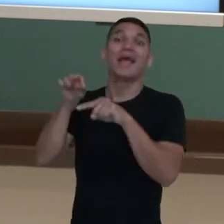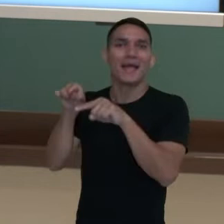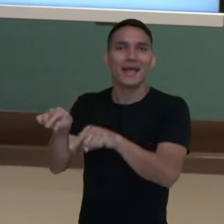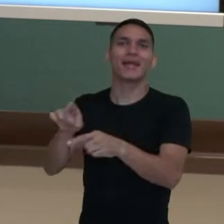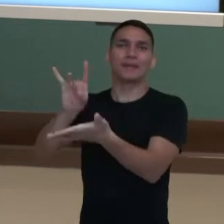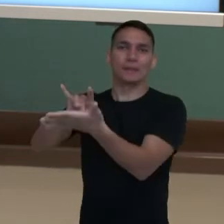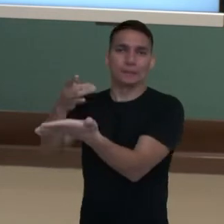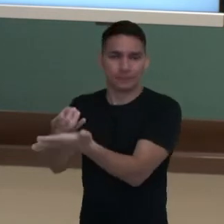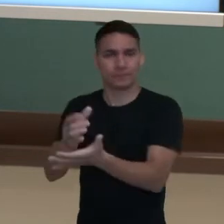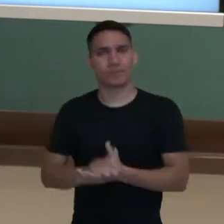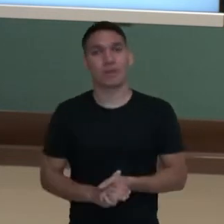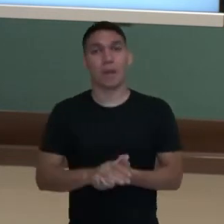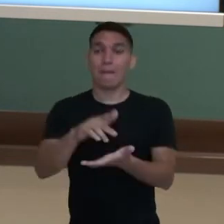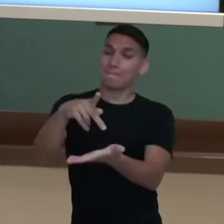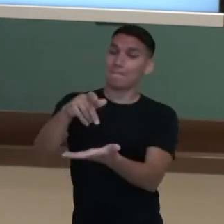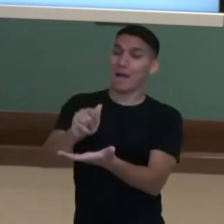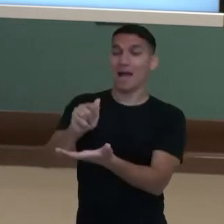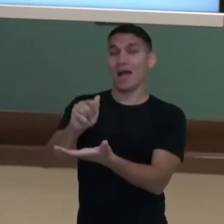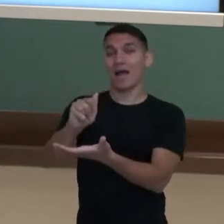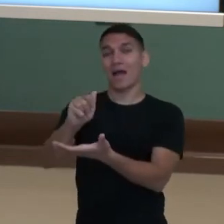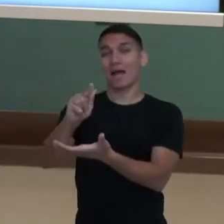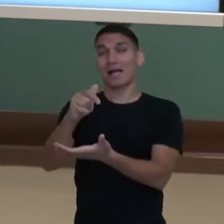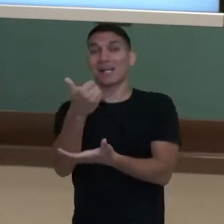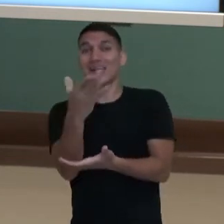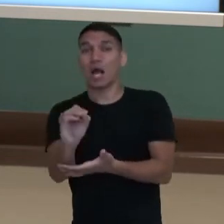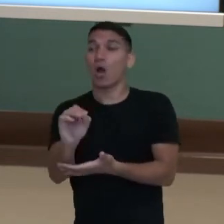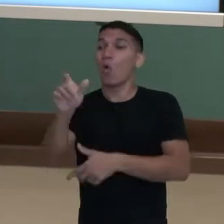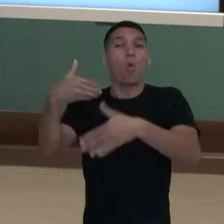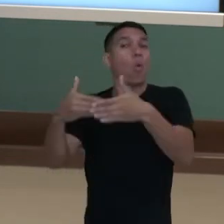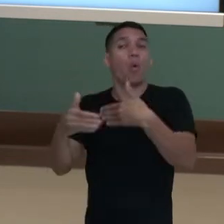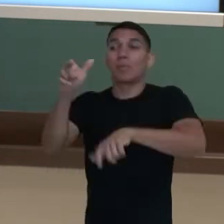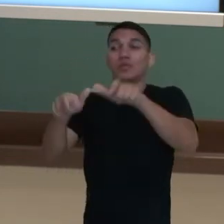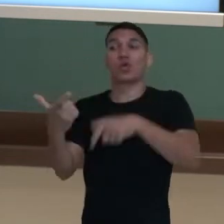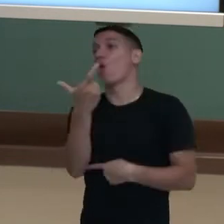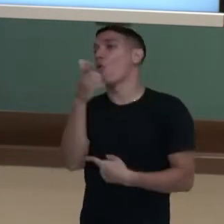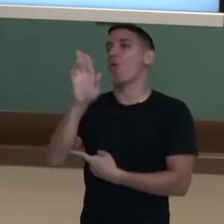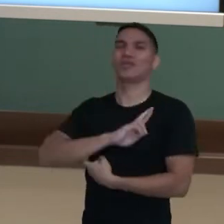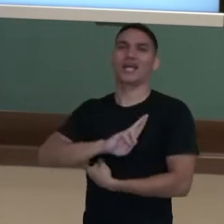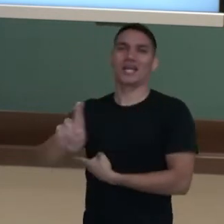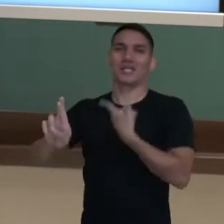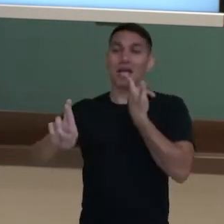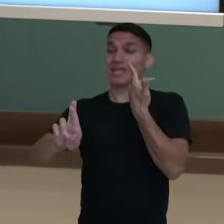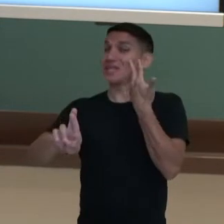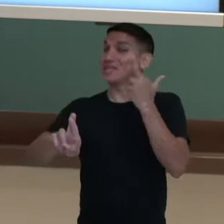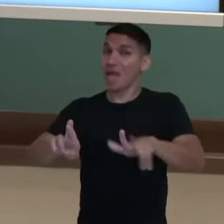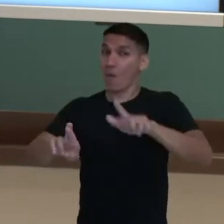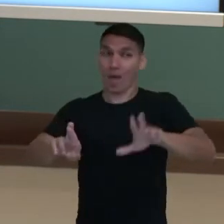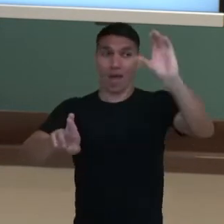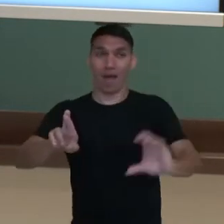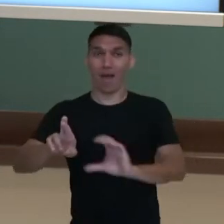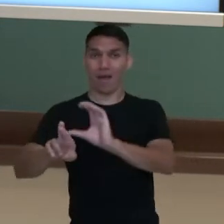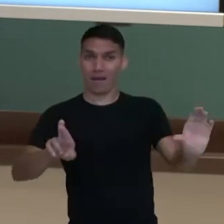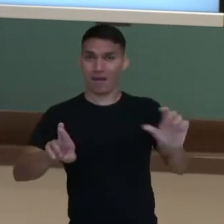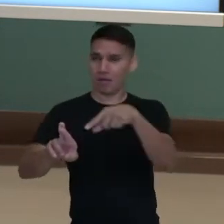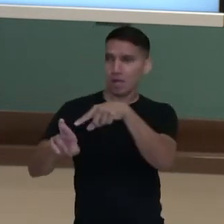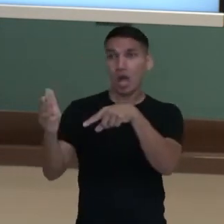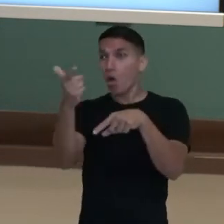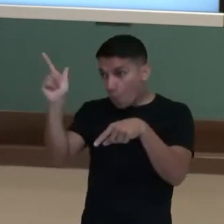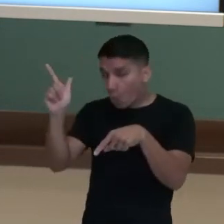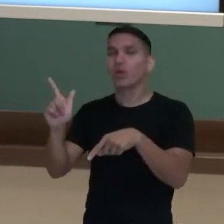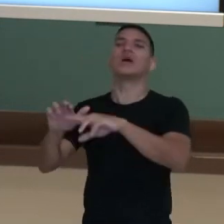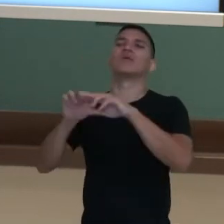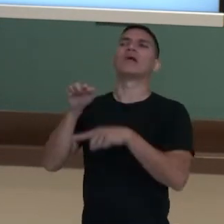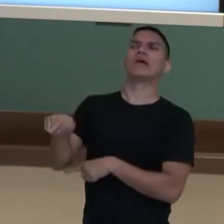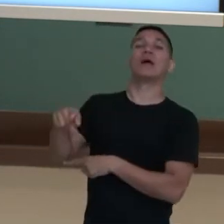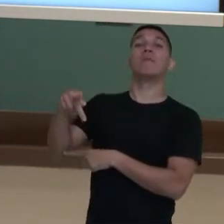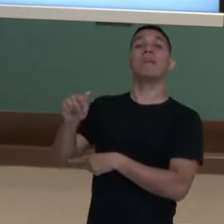pagão é qualquer pessoa que tinha outra religião, que não fosse católico e cristão na época. A gente sabe que